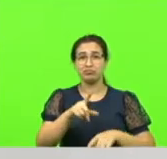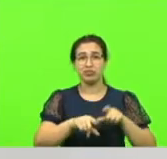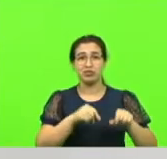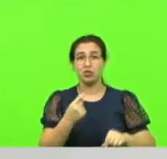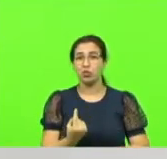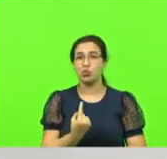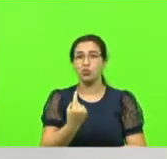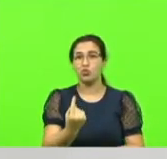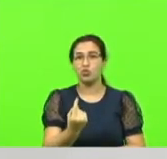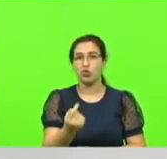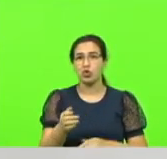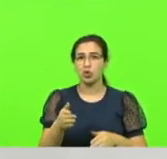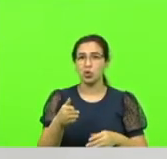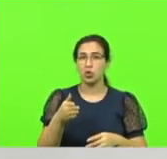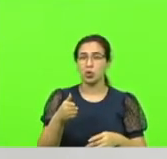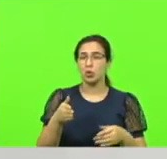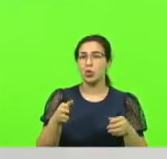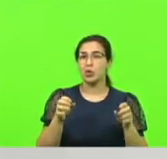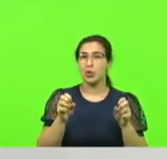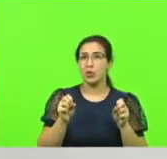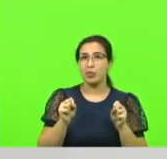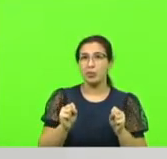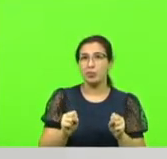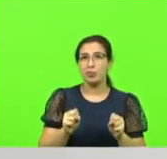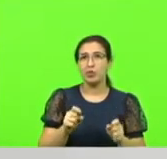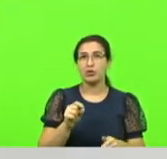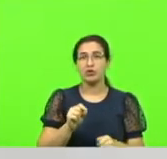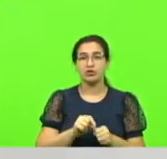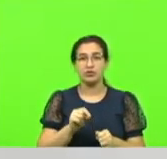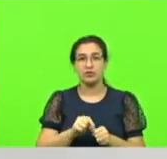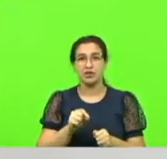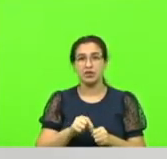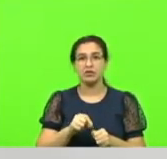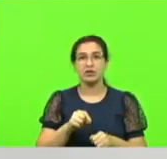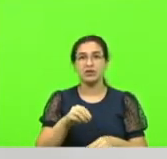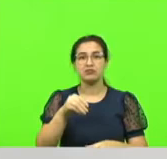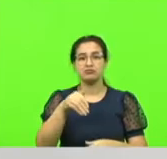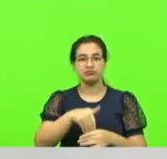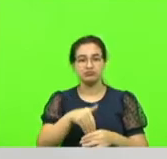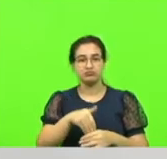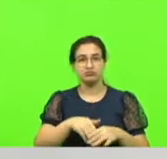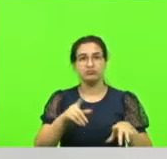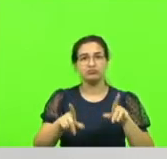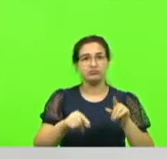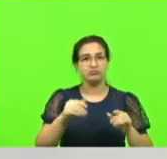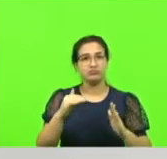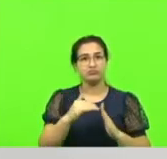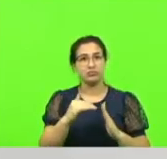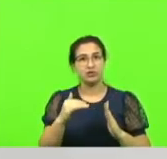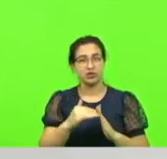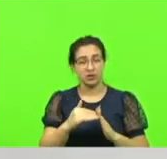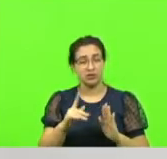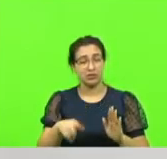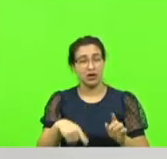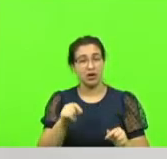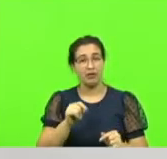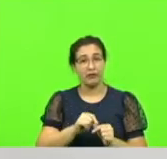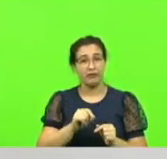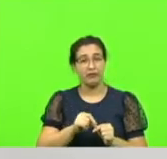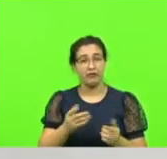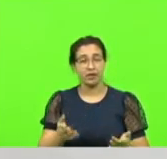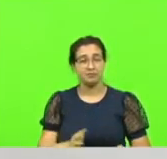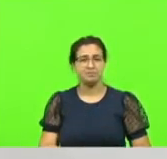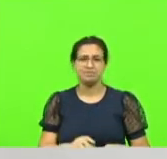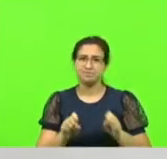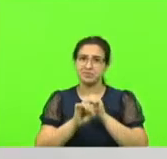meio do mandato, ele poderia fazer a eleição do Senado. E o fez. É claro que